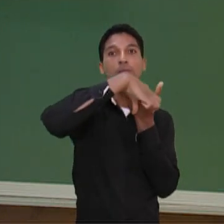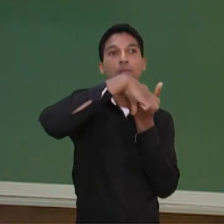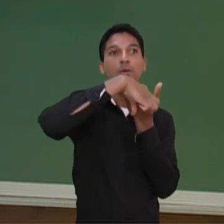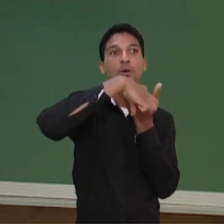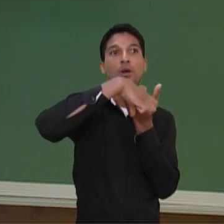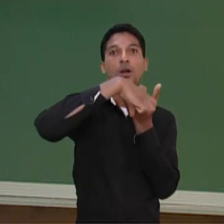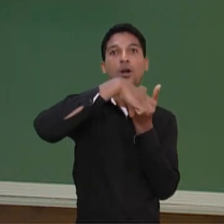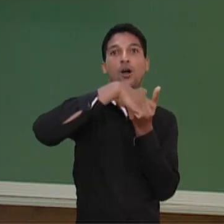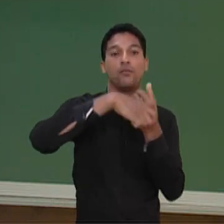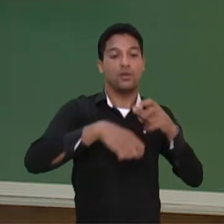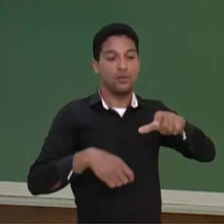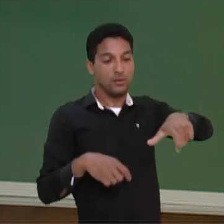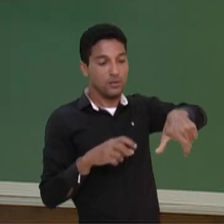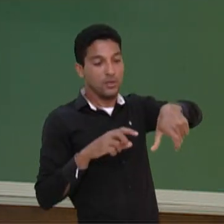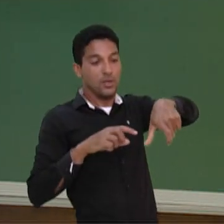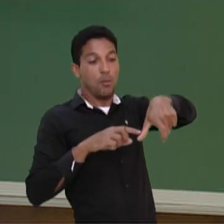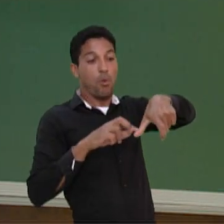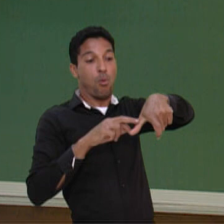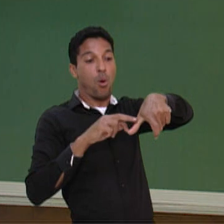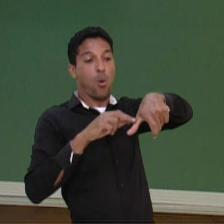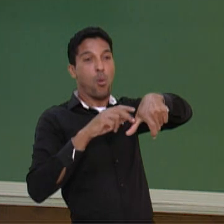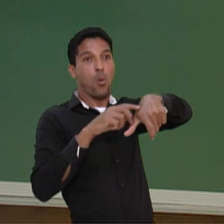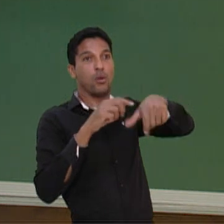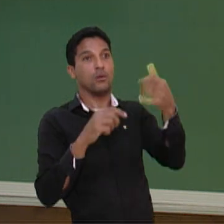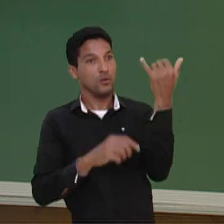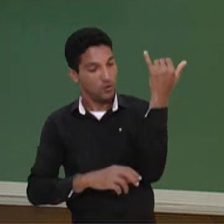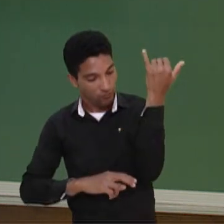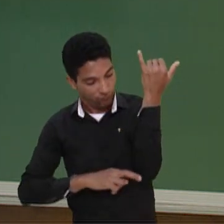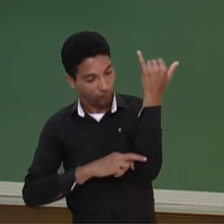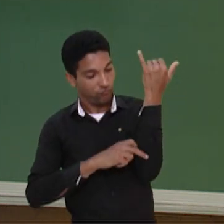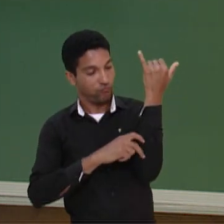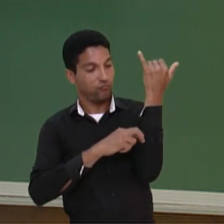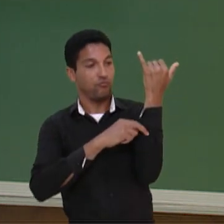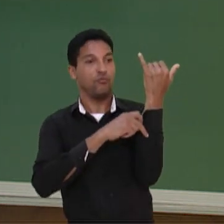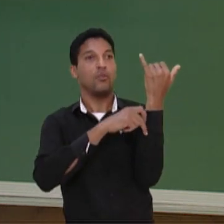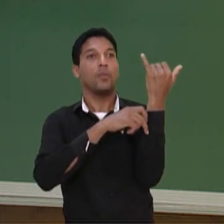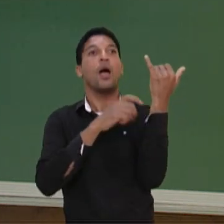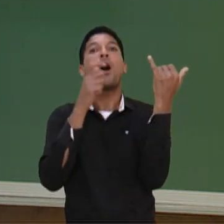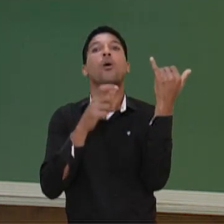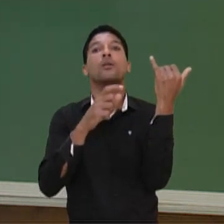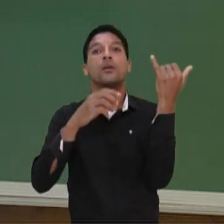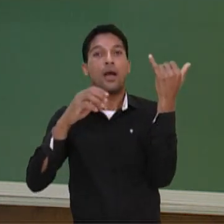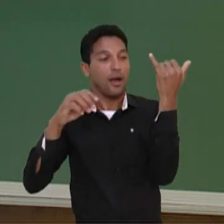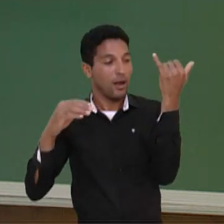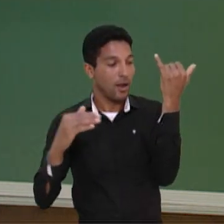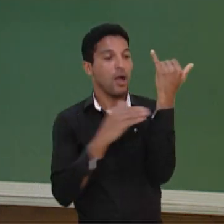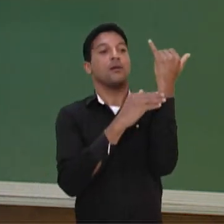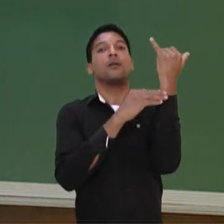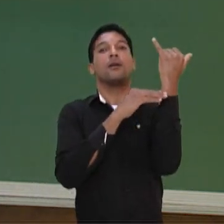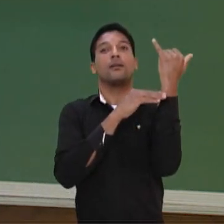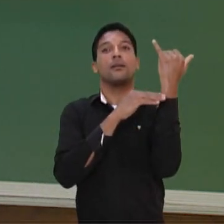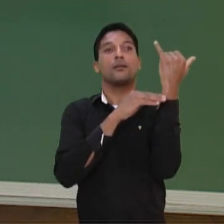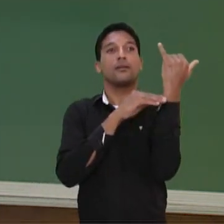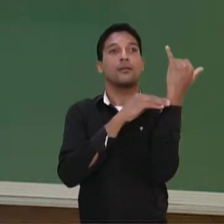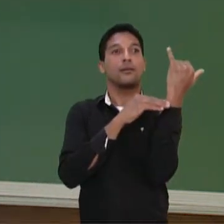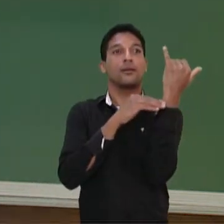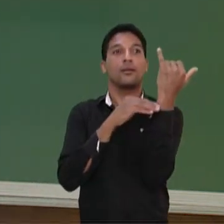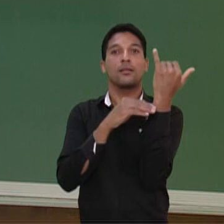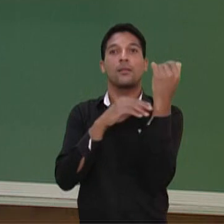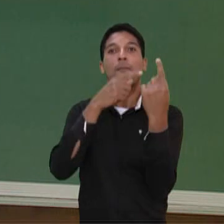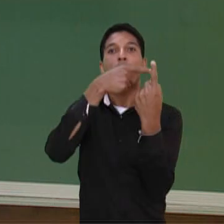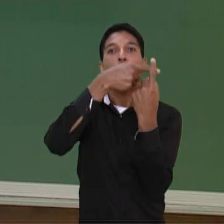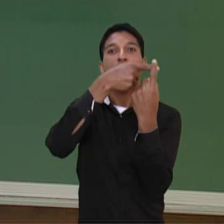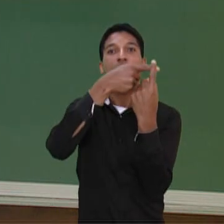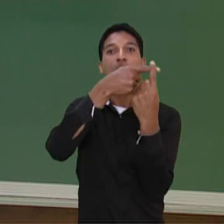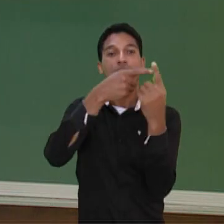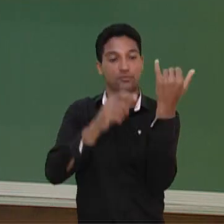linha, onde que eu vou encontrar o eixo y? Enquanto eu estou subindo aqui, ó, no ramo crescente. Certo? Número positivo, né?